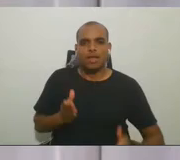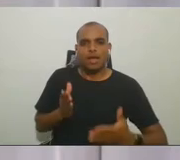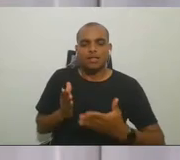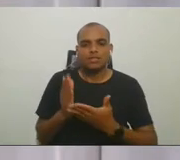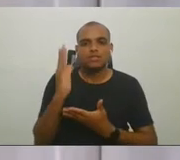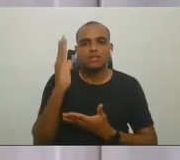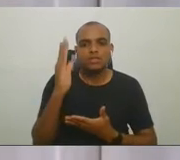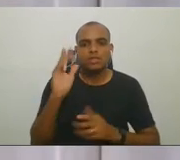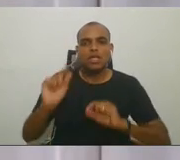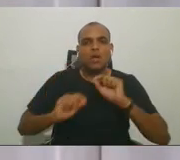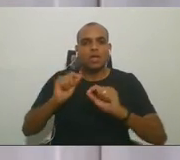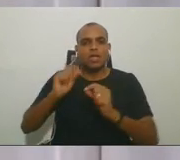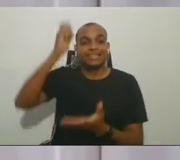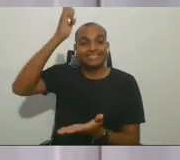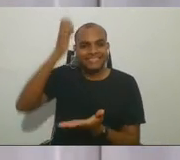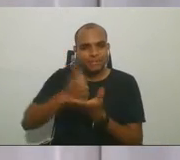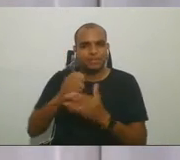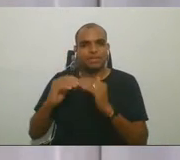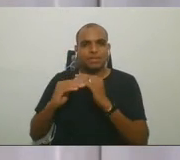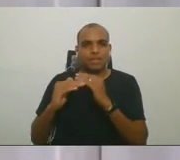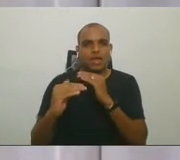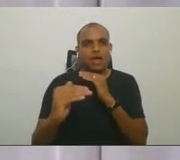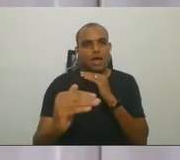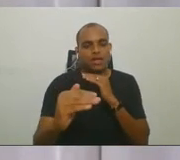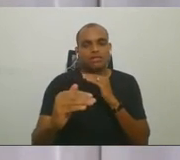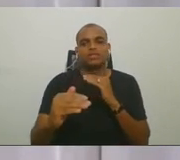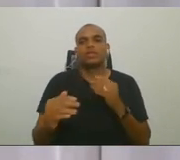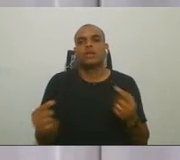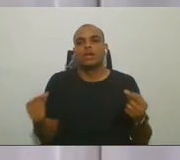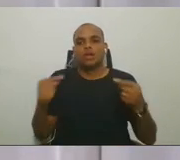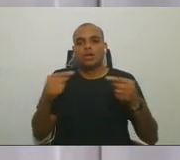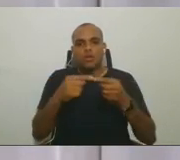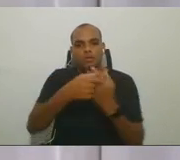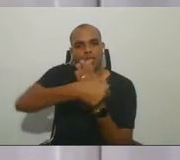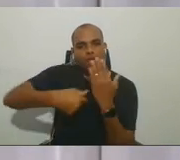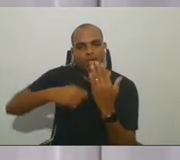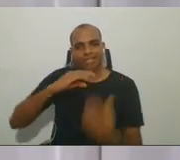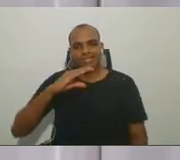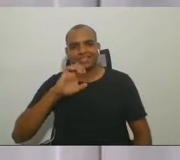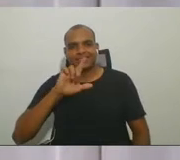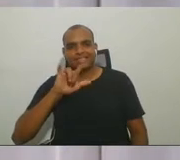com estabilidade, de acordo com o Célia Amorós,